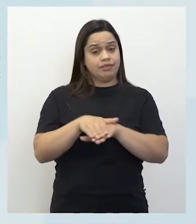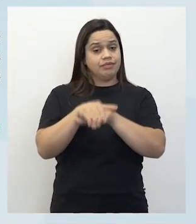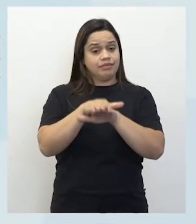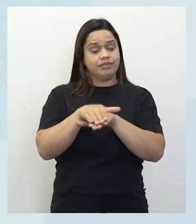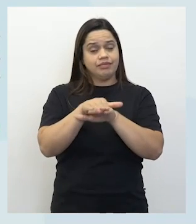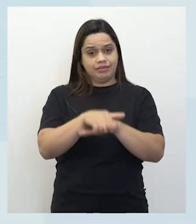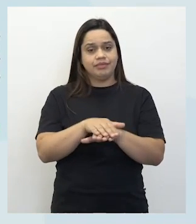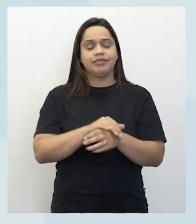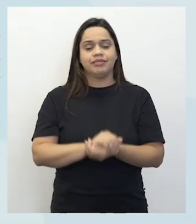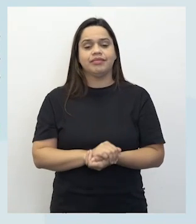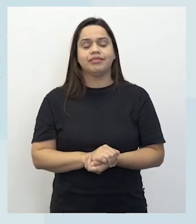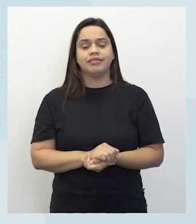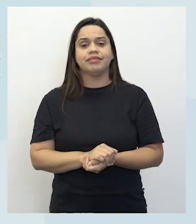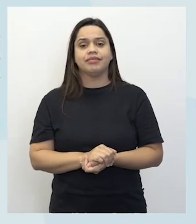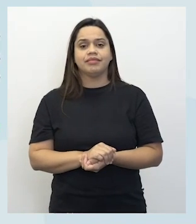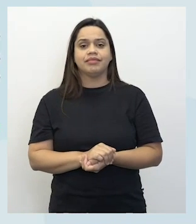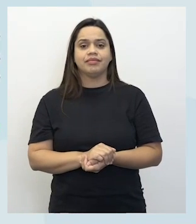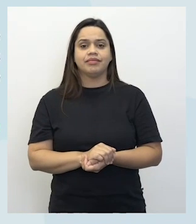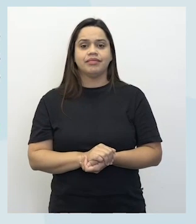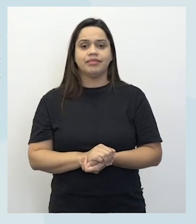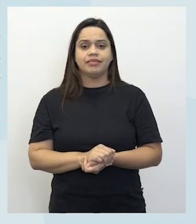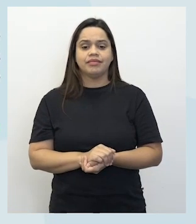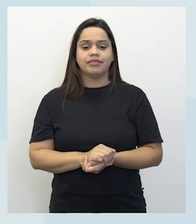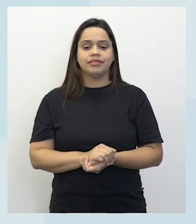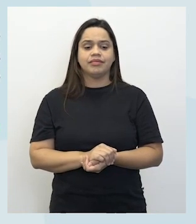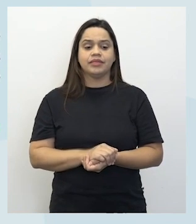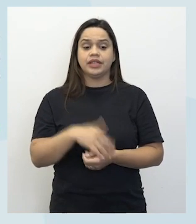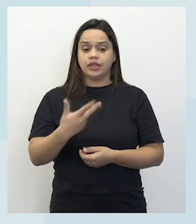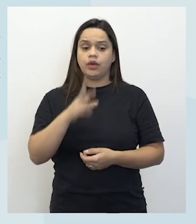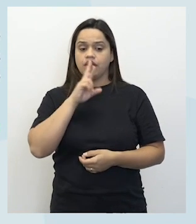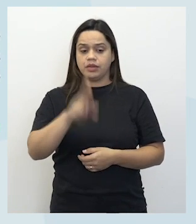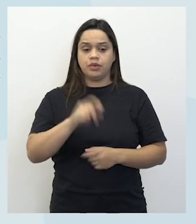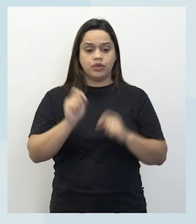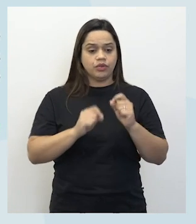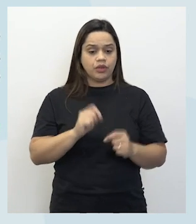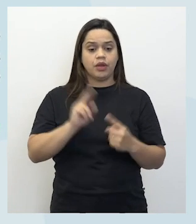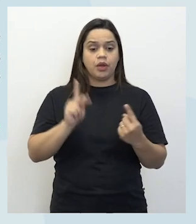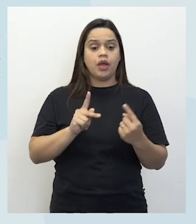tartaruga, né? O pronome pessoal, ela, retoma, estabelece referência